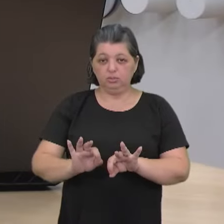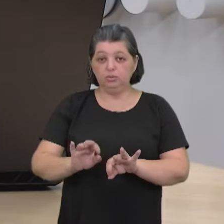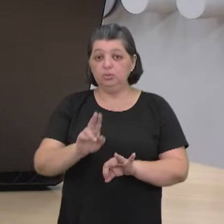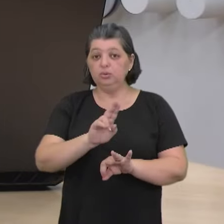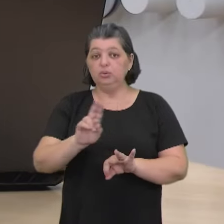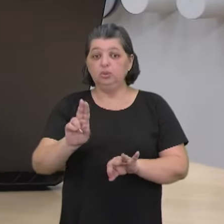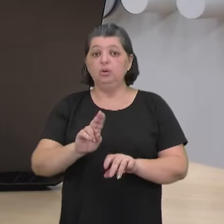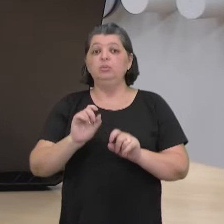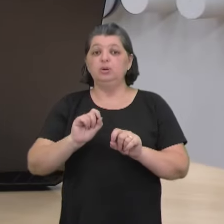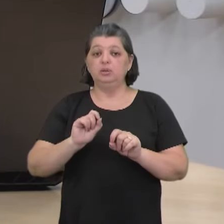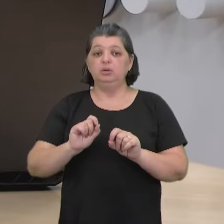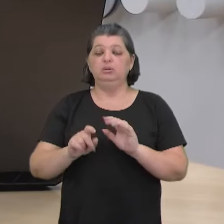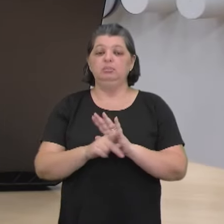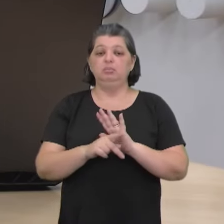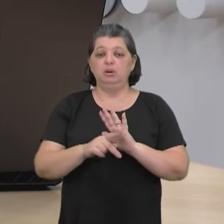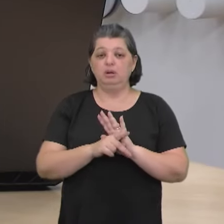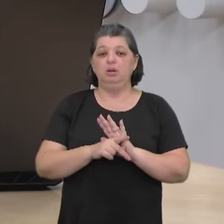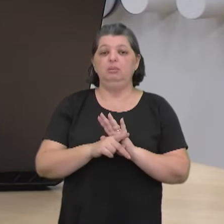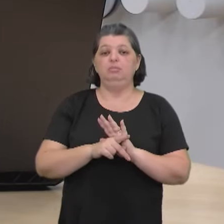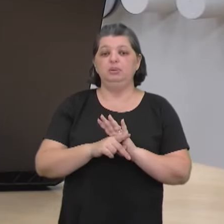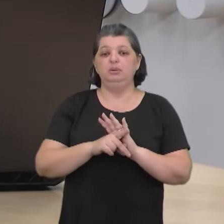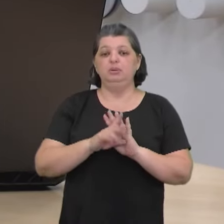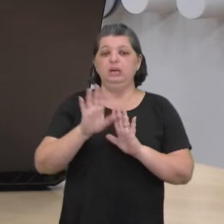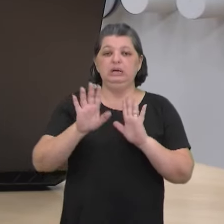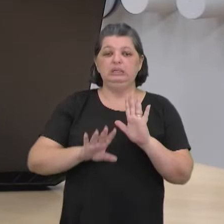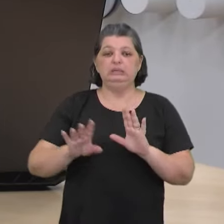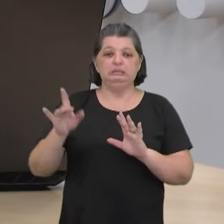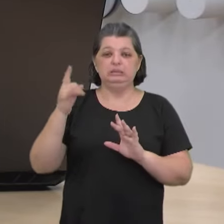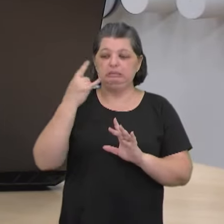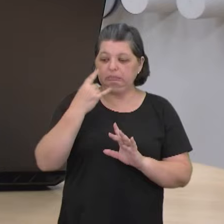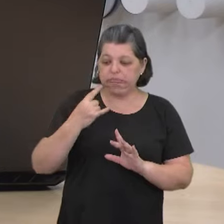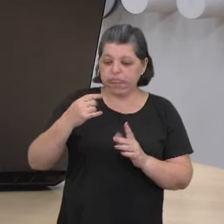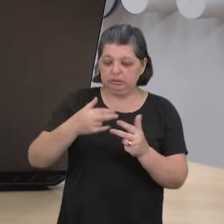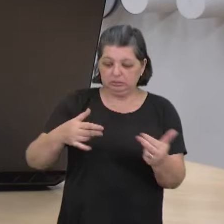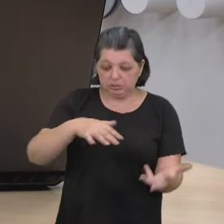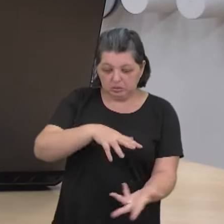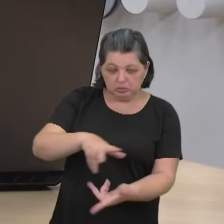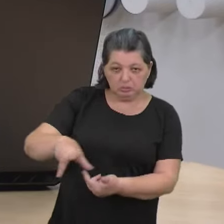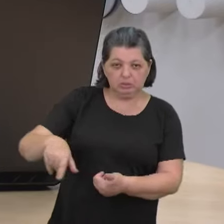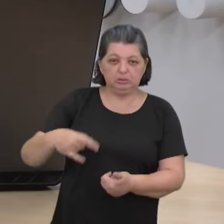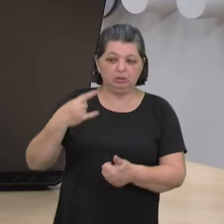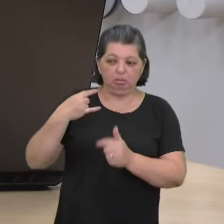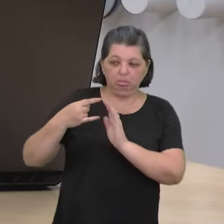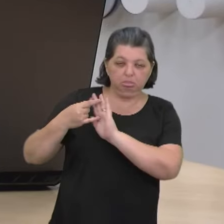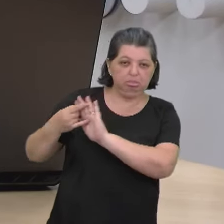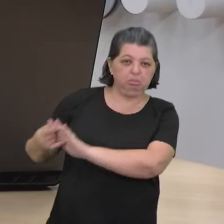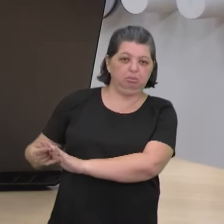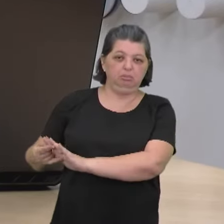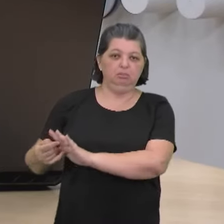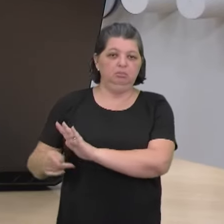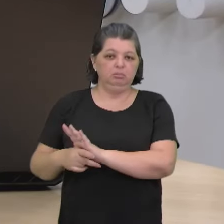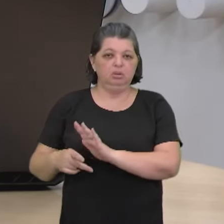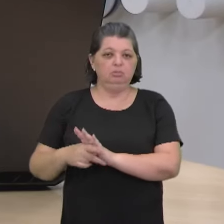de desencantamento do mundo, ou talvez a gente possa usar um sinônimo, né, projeto de